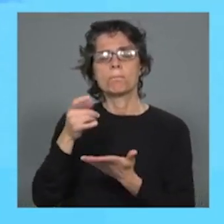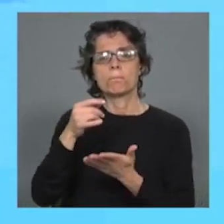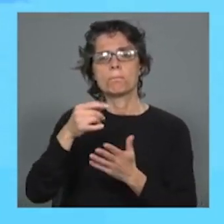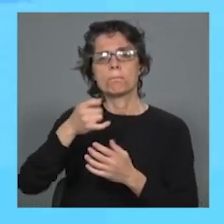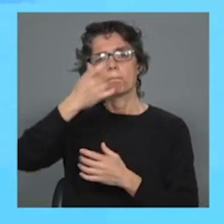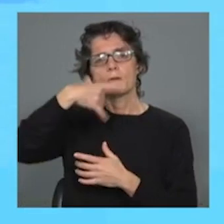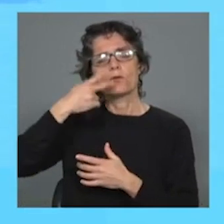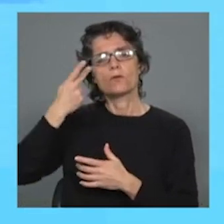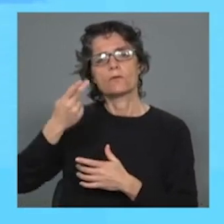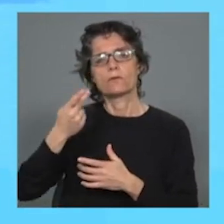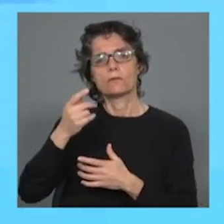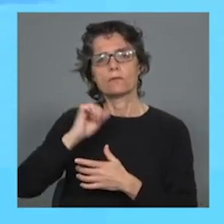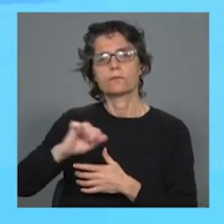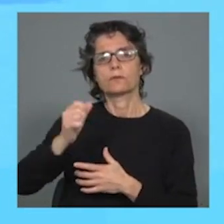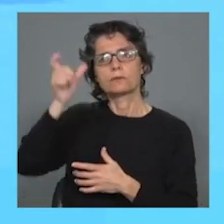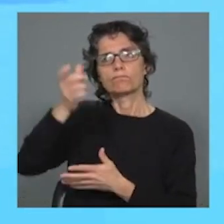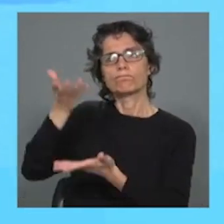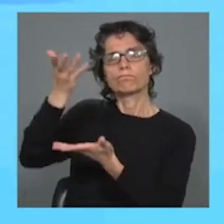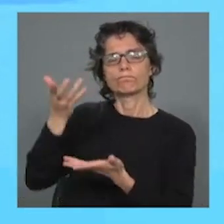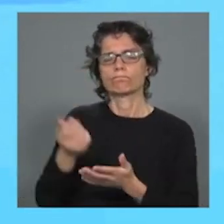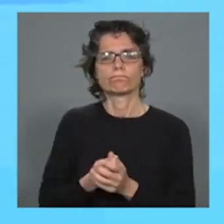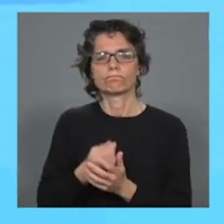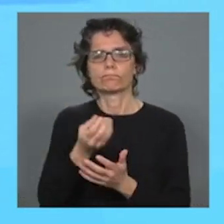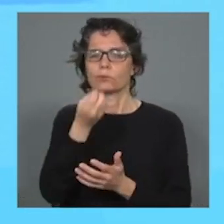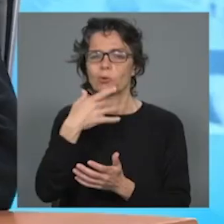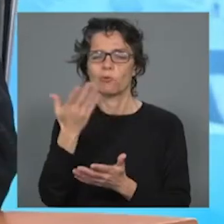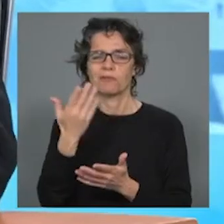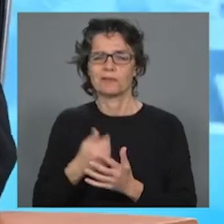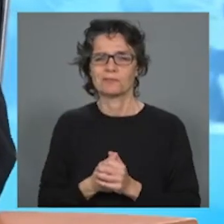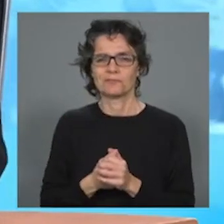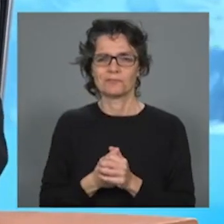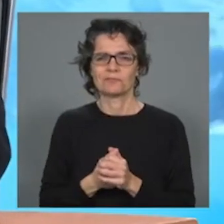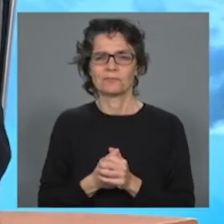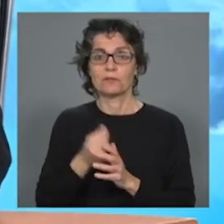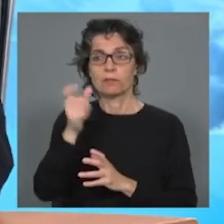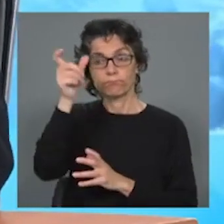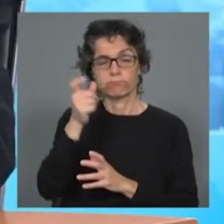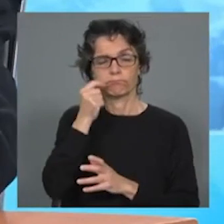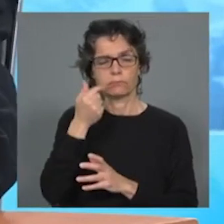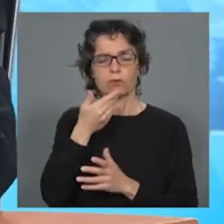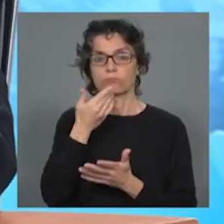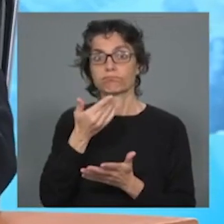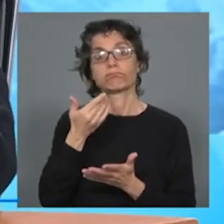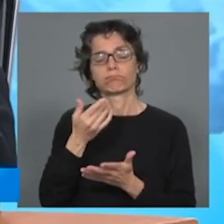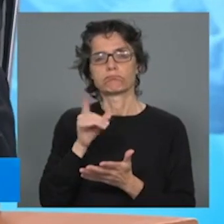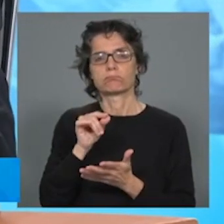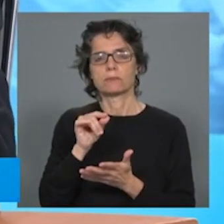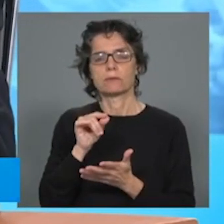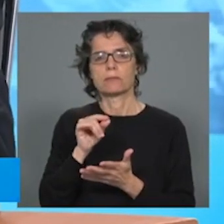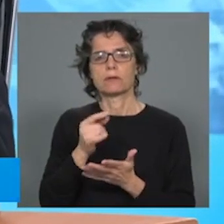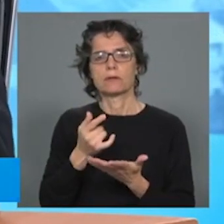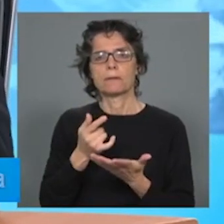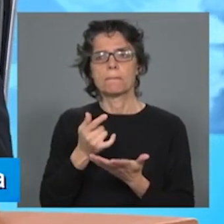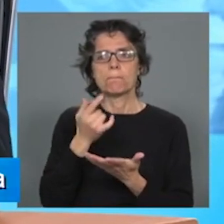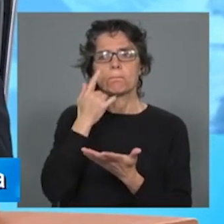de Carlos de Foucauld. Que homem extraordinário é este? É um homem extraordinário e desconhecido, ou seja, de